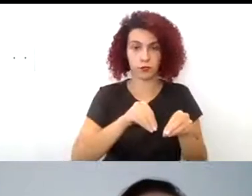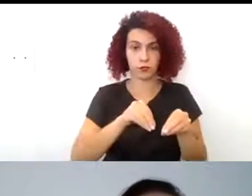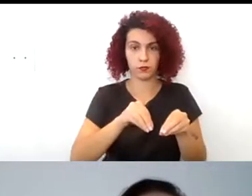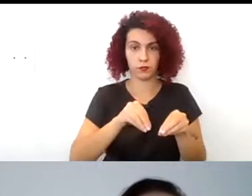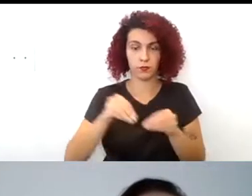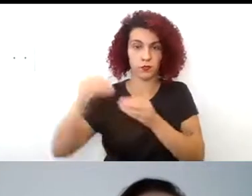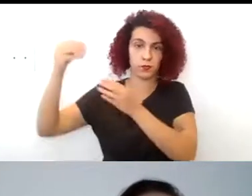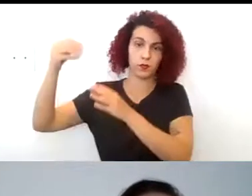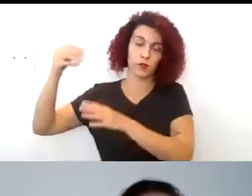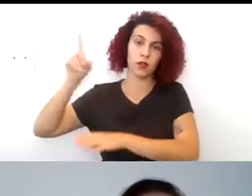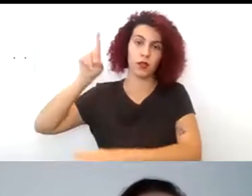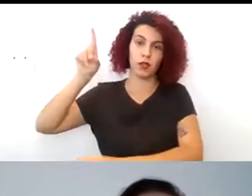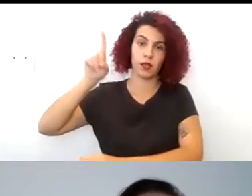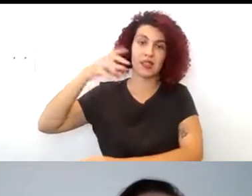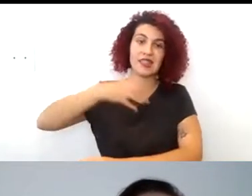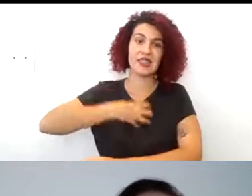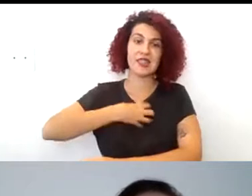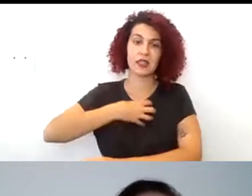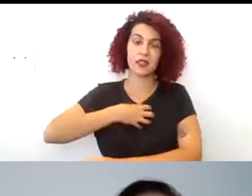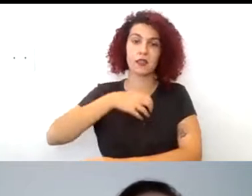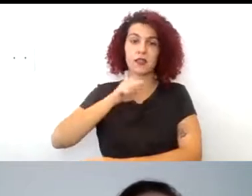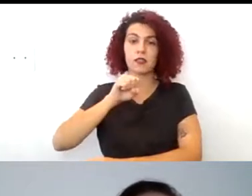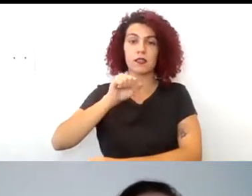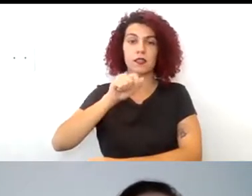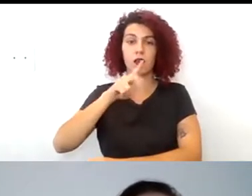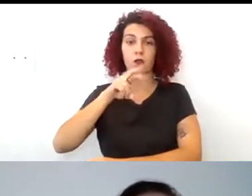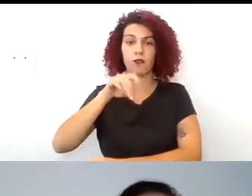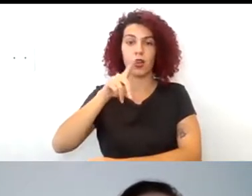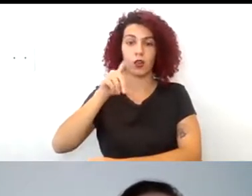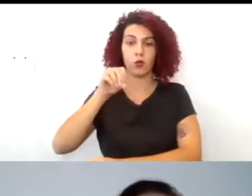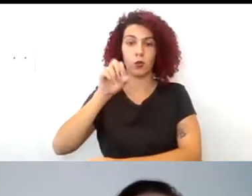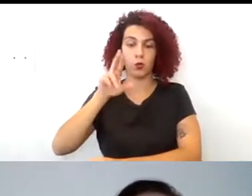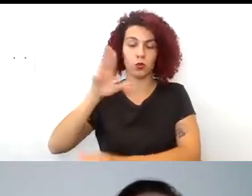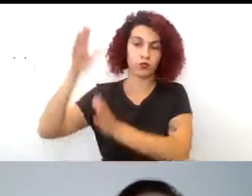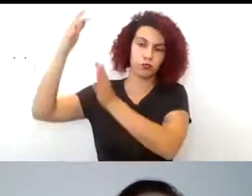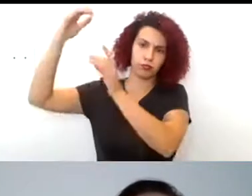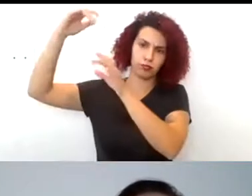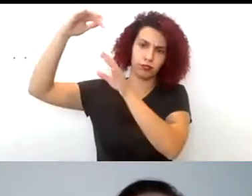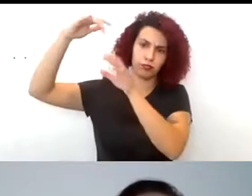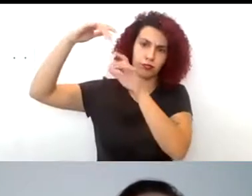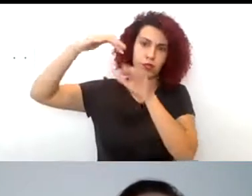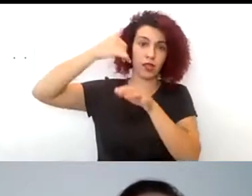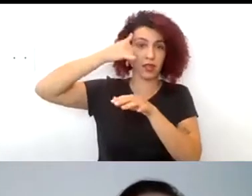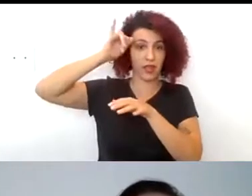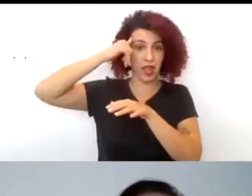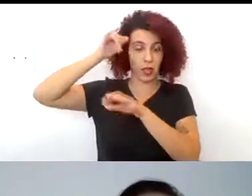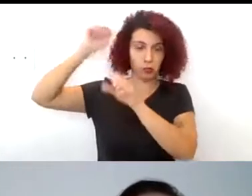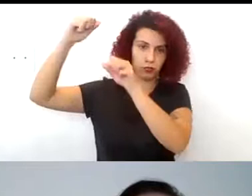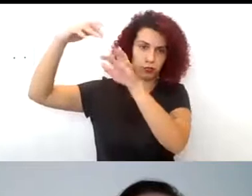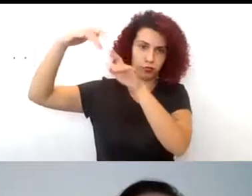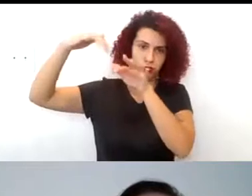caminho de Salvador até Petrolina que já é Pernambuco que é outro estado